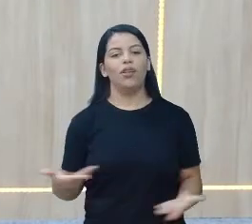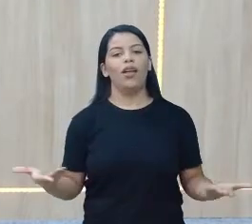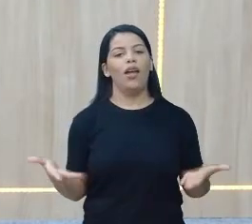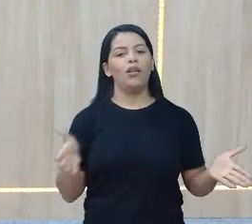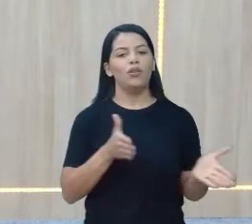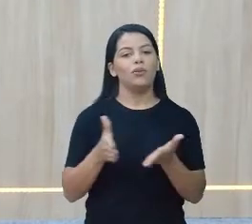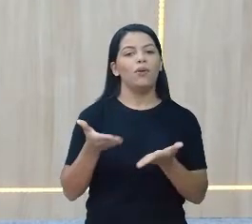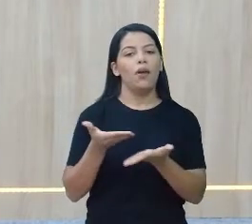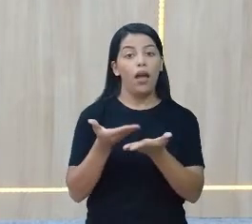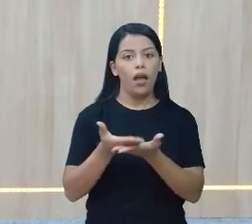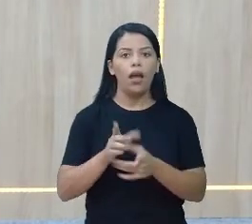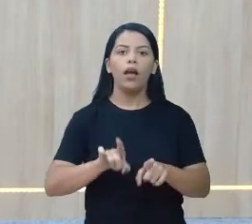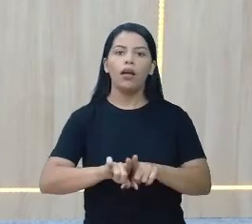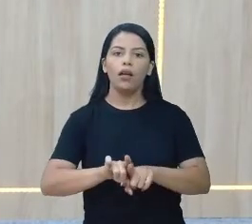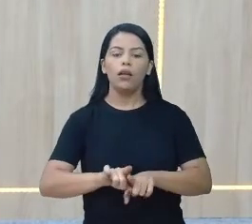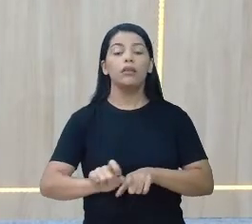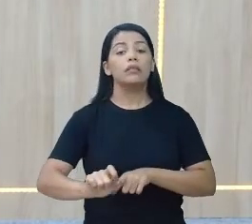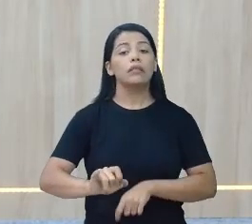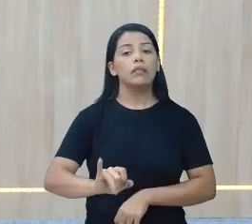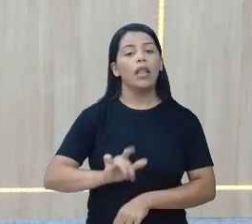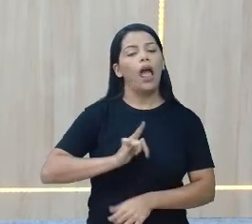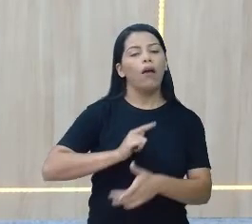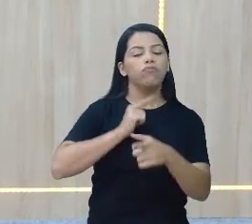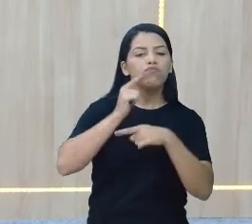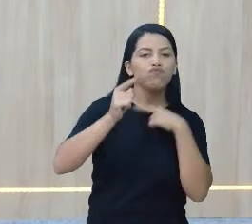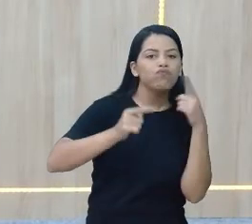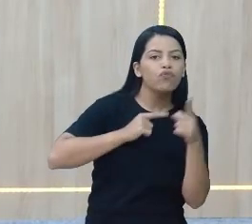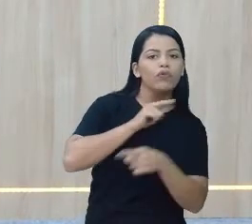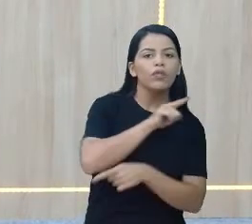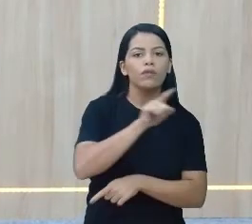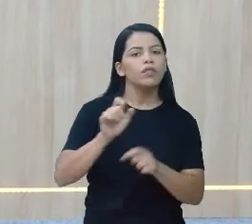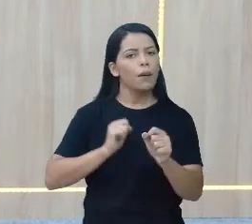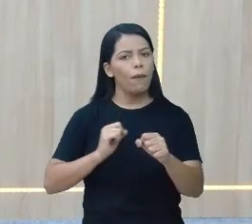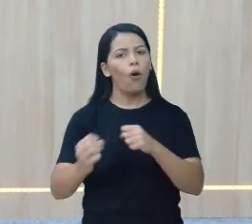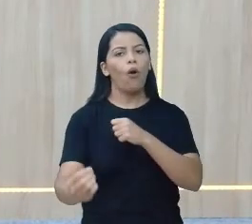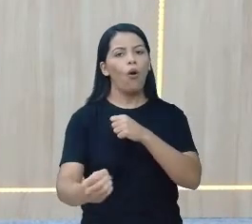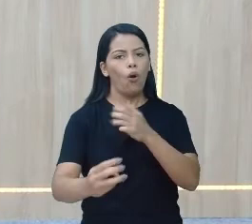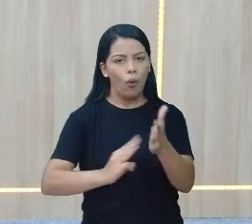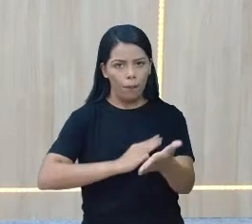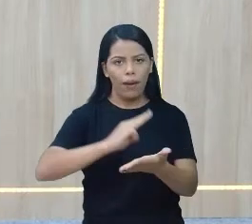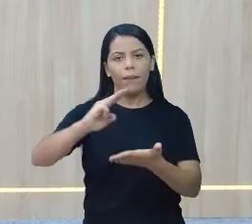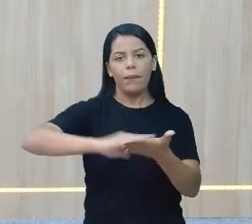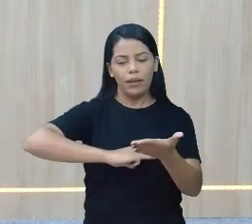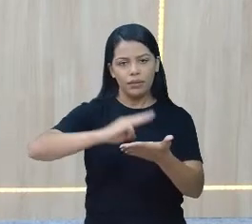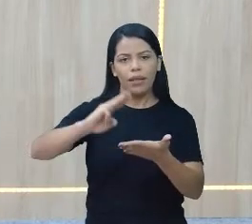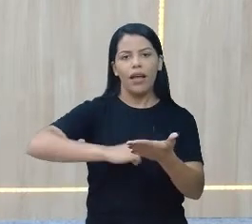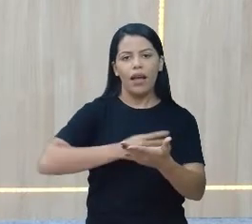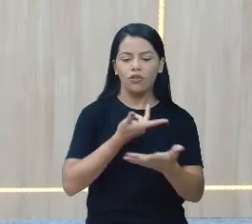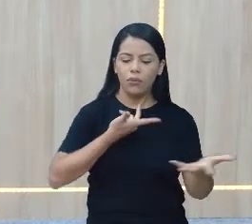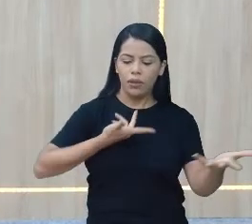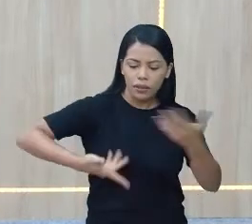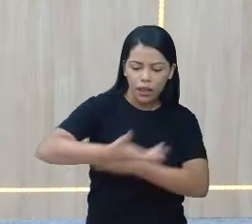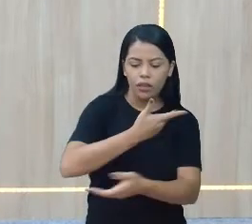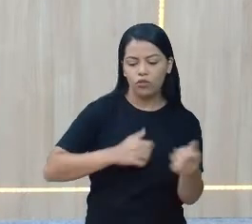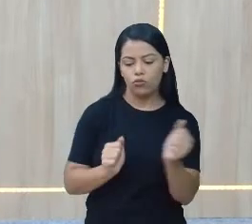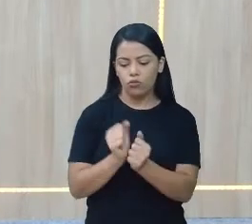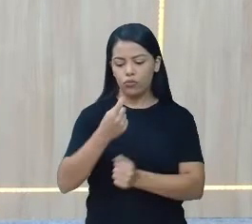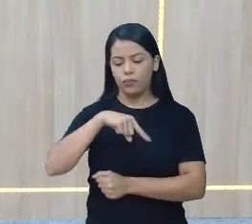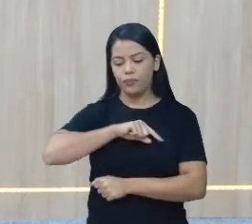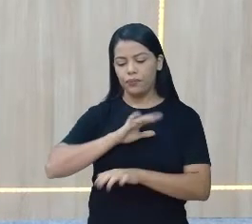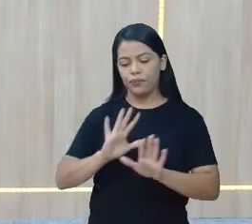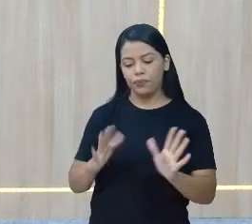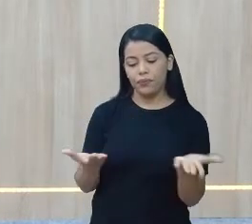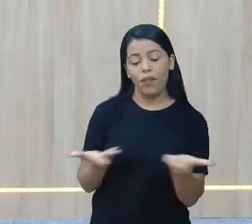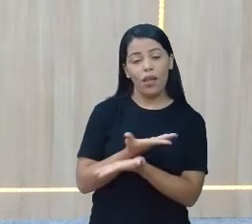a aula. E se surgir alguma dúvida, você manda a sua pergunta e interage aqui conosco. Então vai aparecer